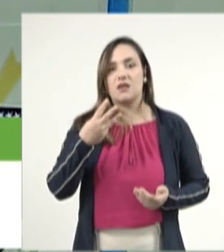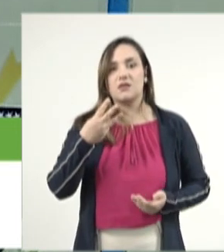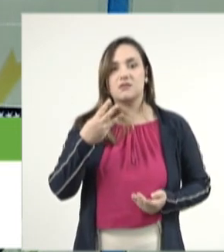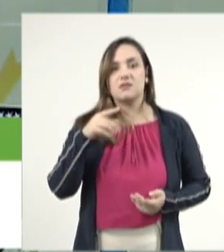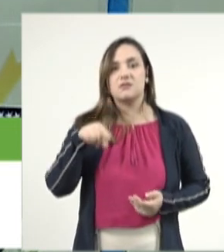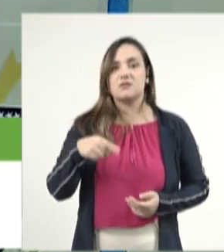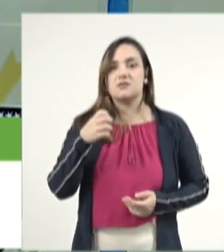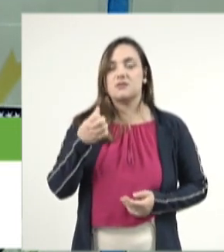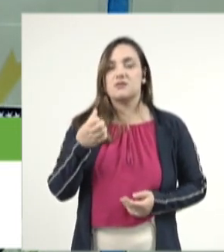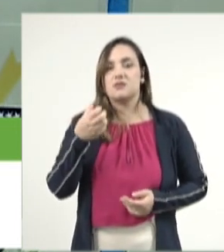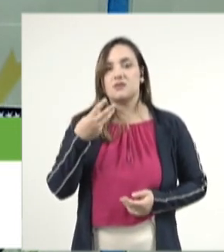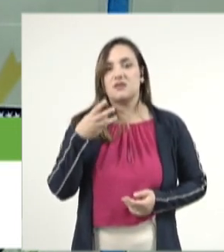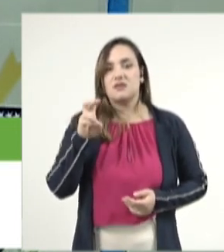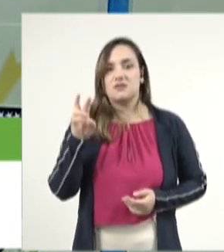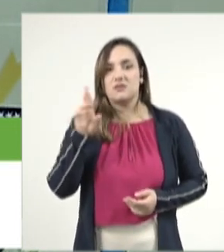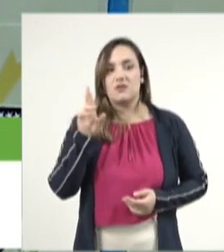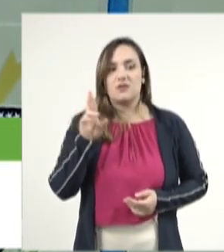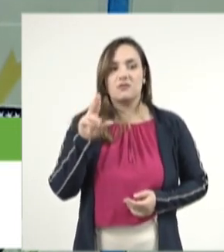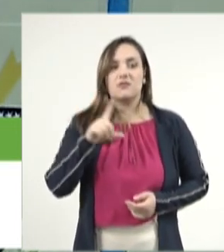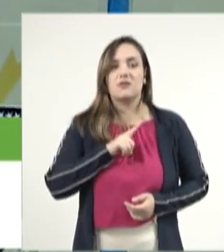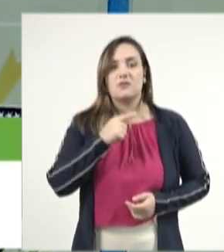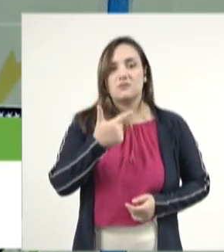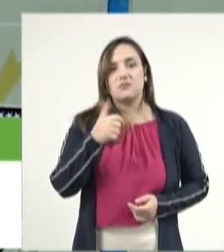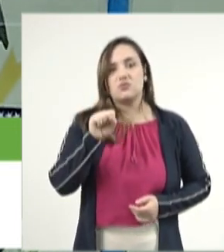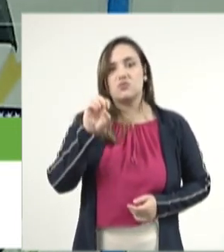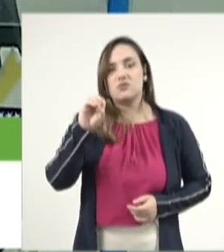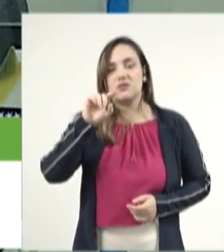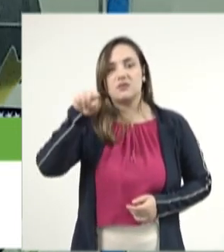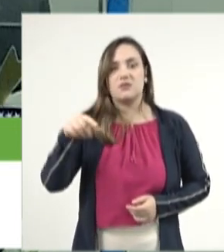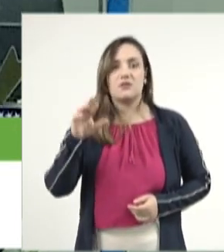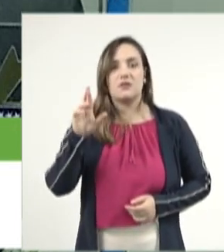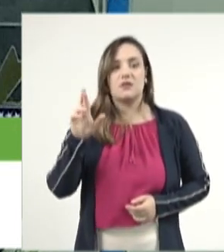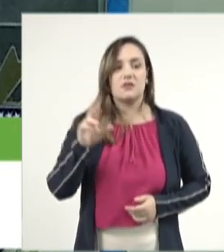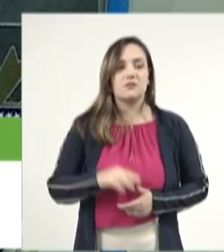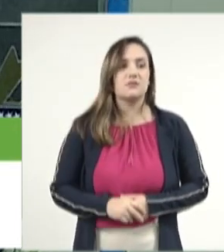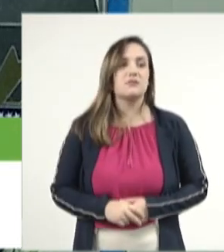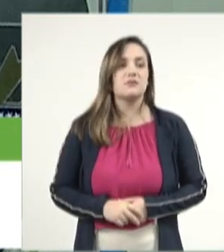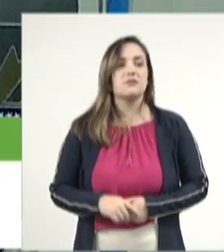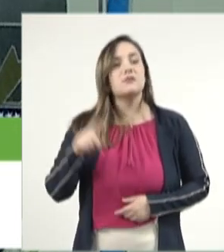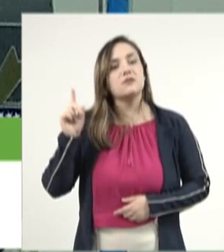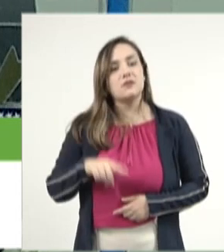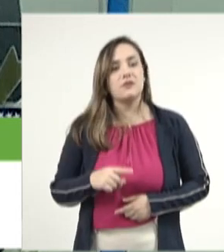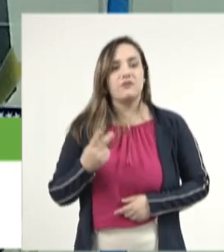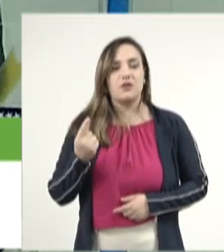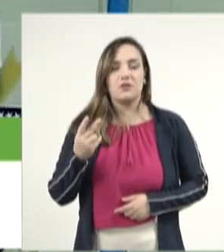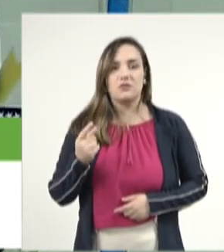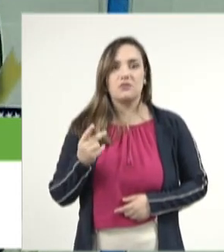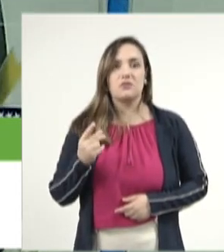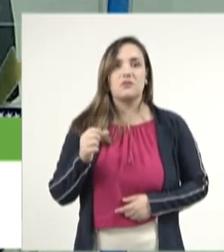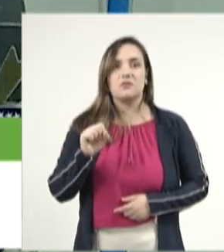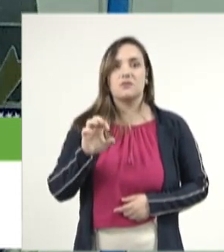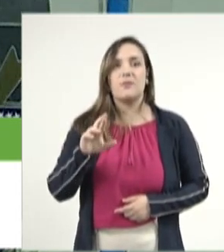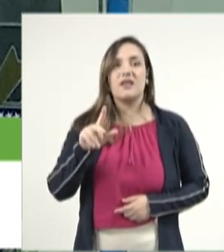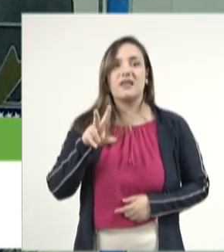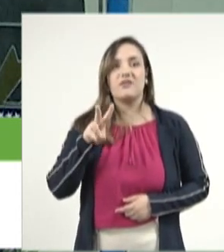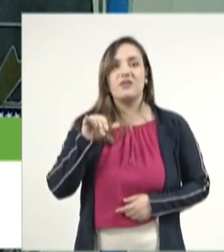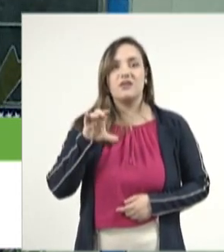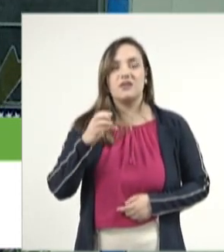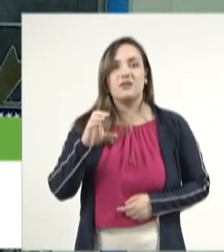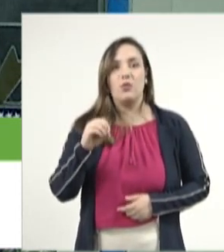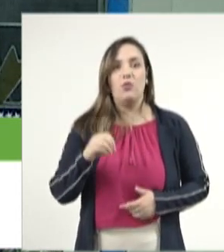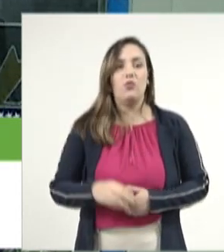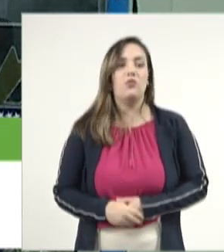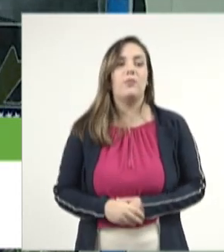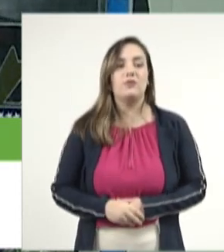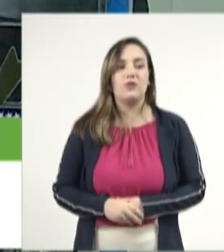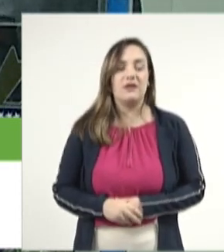13,35, o valor final então fica na casa dos R$ 280. E é justamente essa taxa de serviço que eu acabo de falar, que foi alvo de